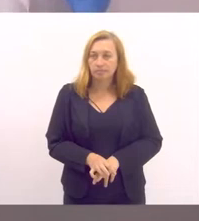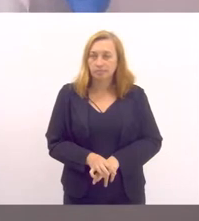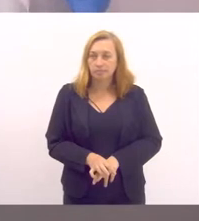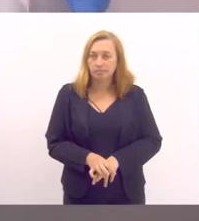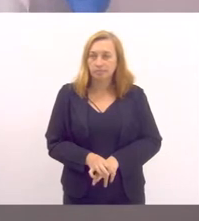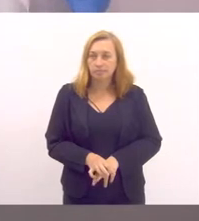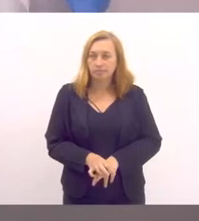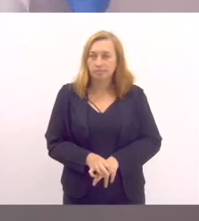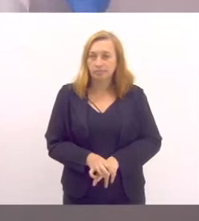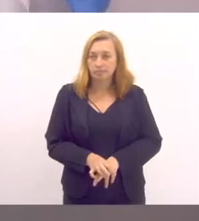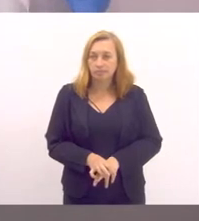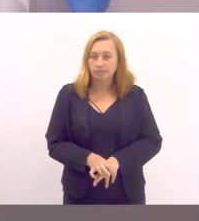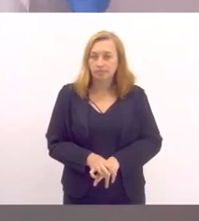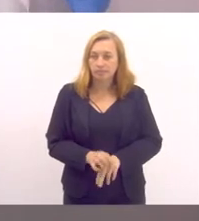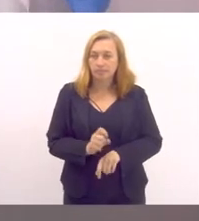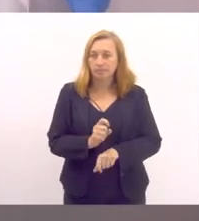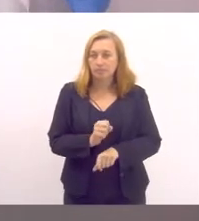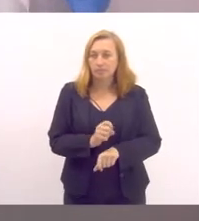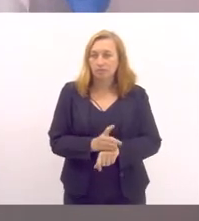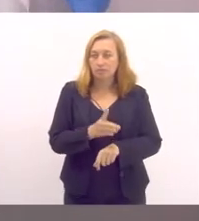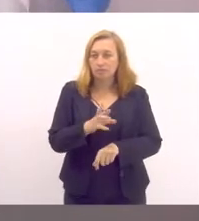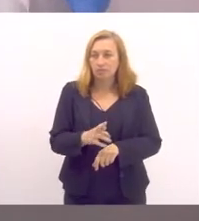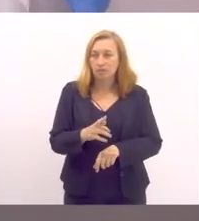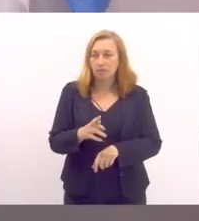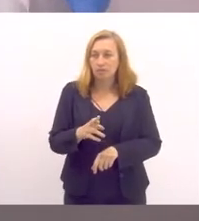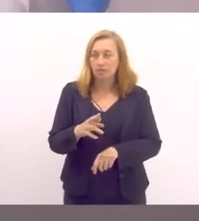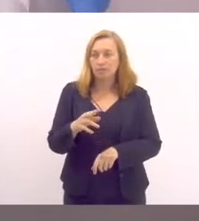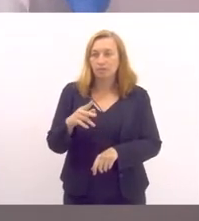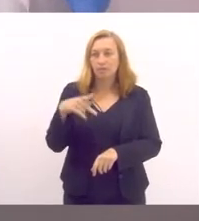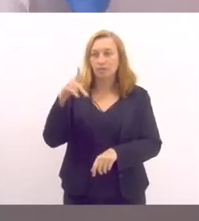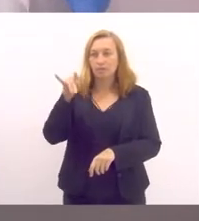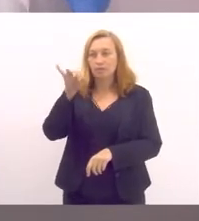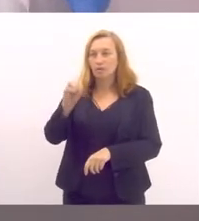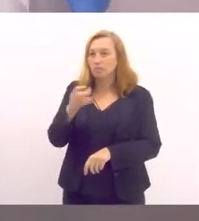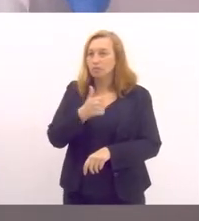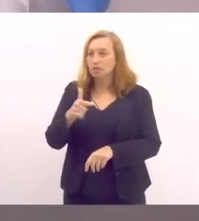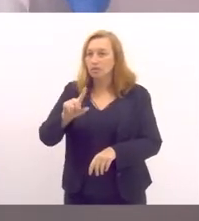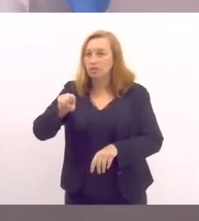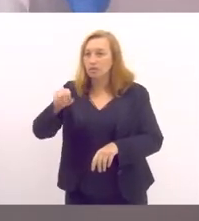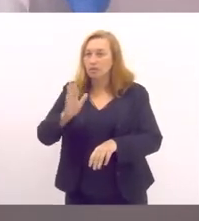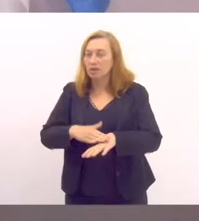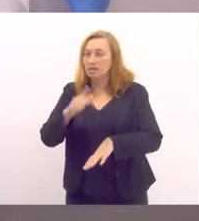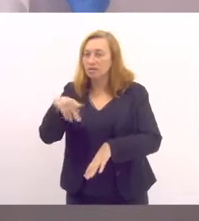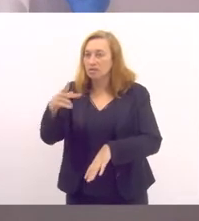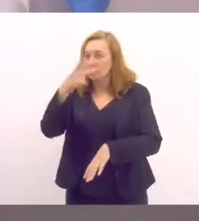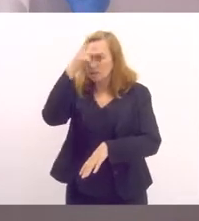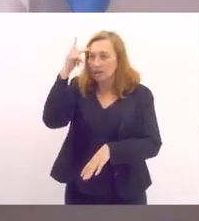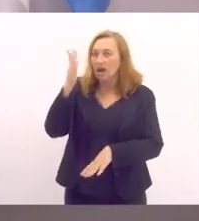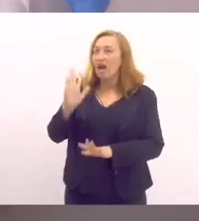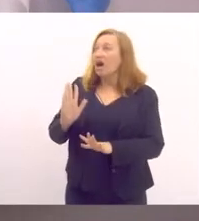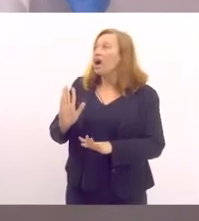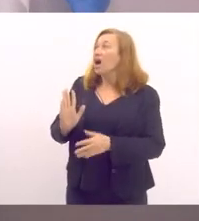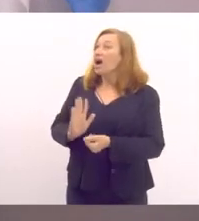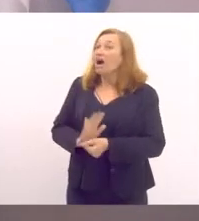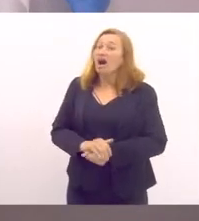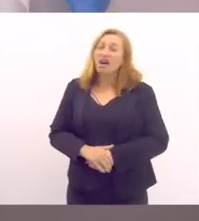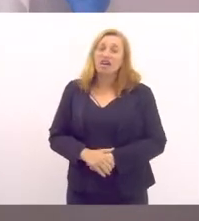Doutor Paulo, não tendo mais nenhum orador escrito, queria passar a palavra do senhor. Adriano.